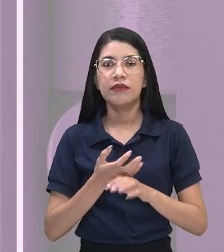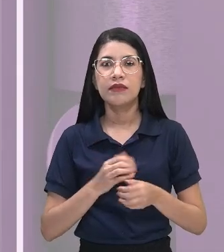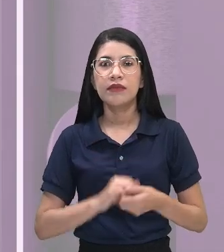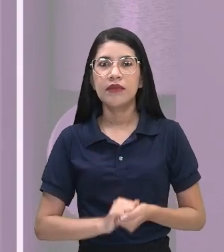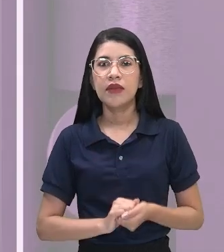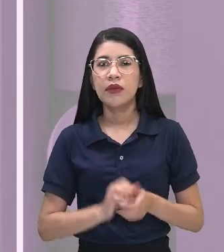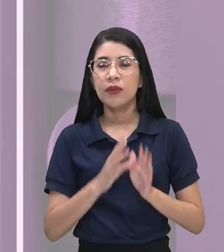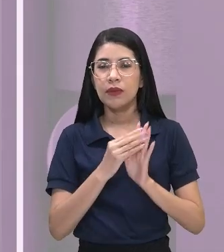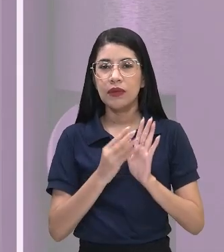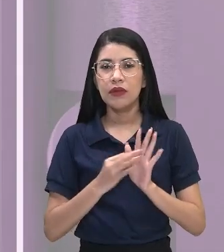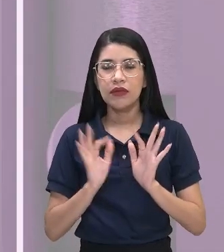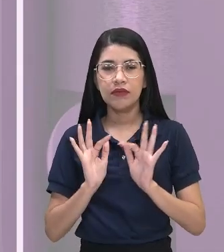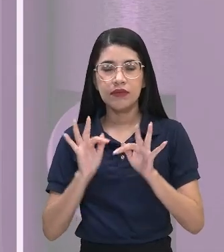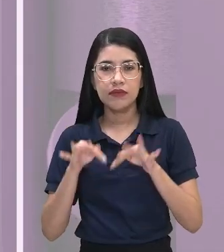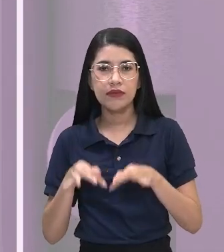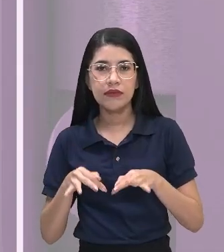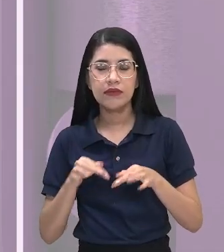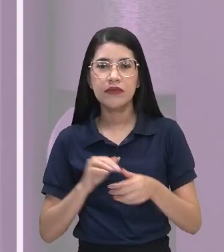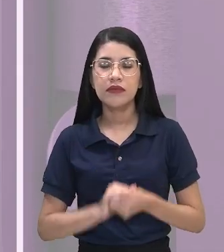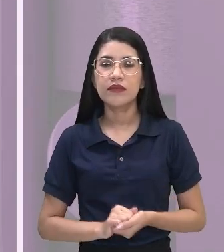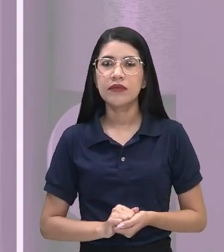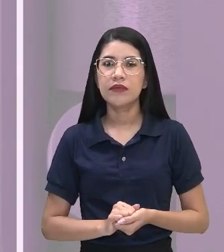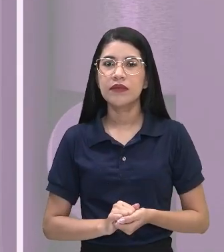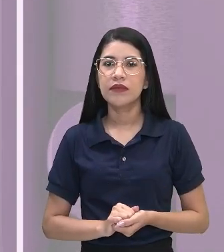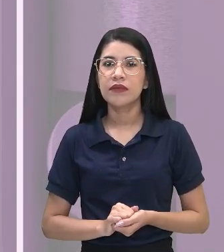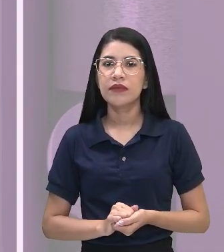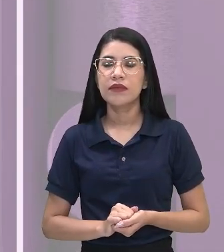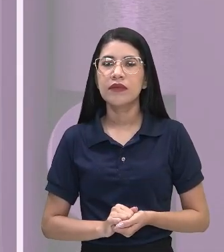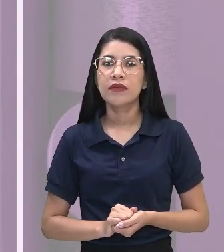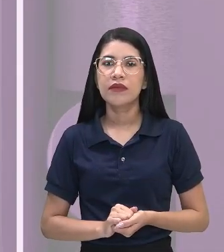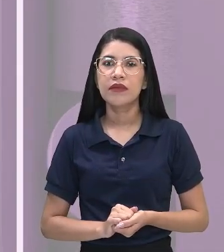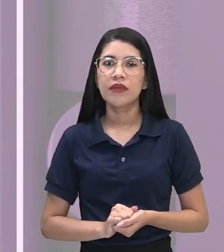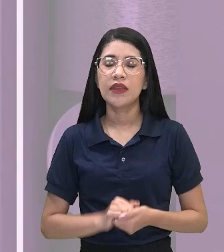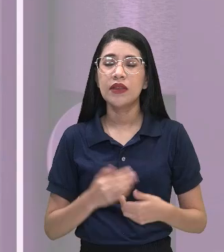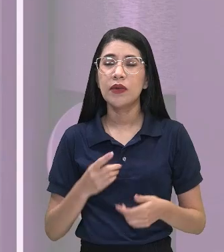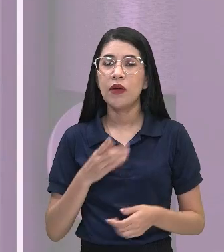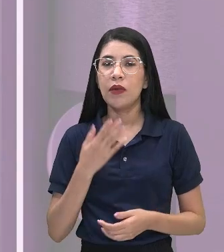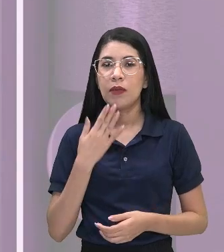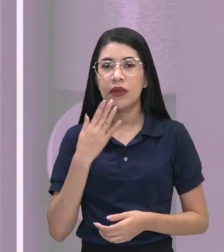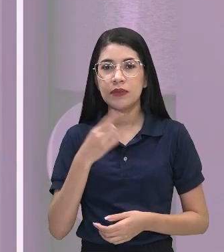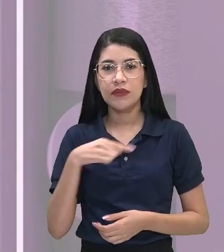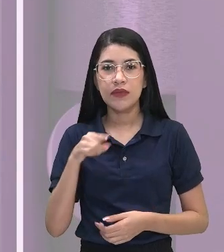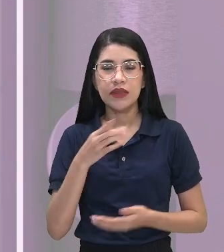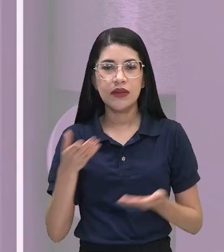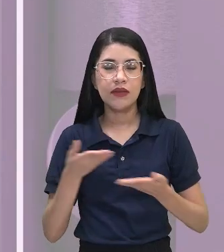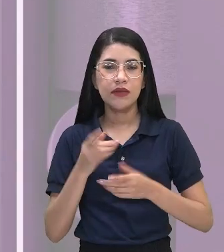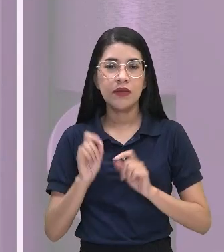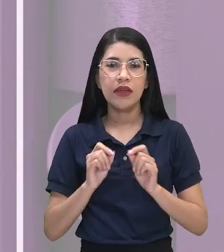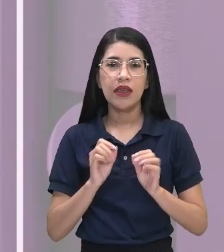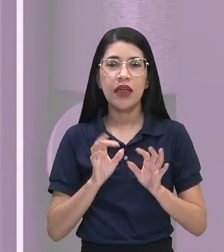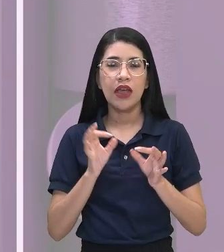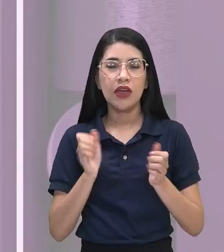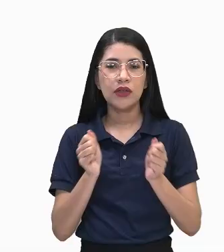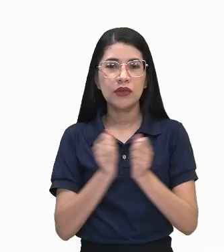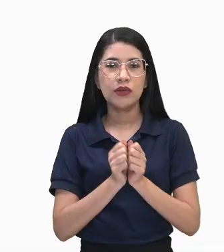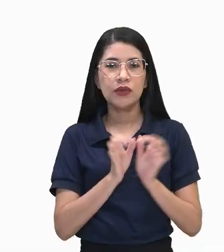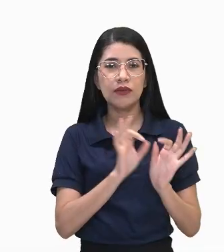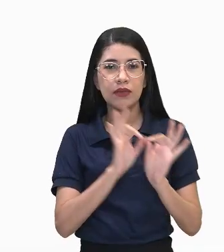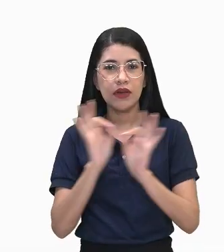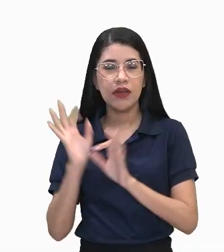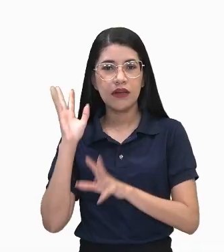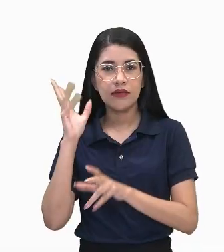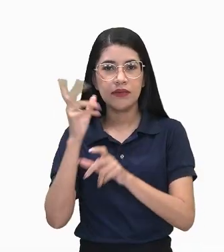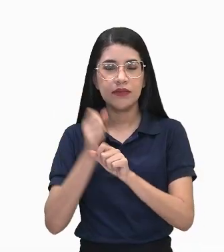da unidade 3 e, portanto, do nosso curso aqui, né? E aí eu vou convidar vocês agora para acompanhar a nossa